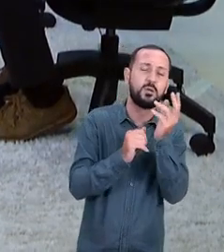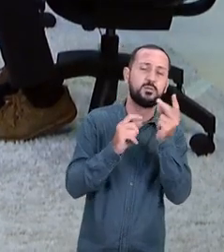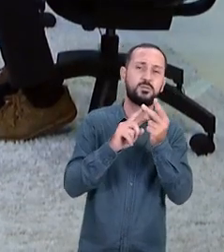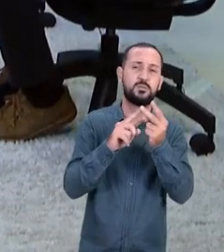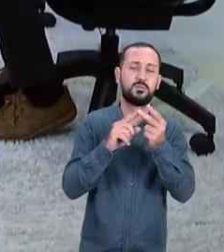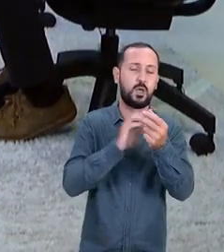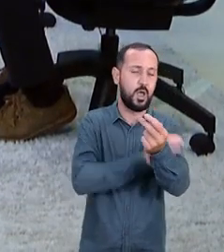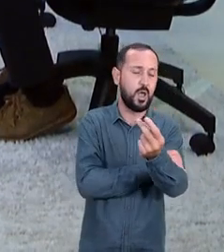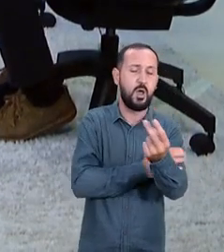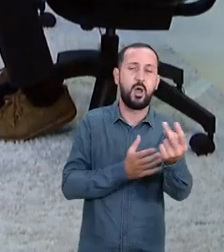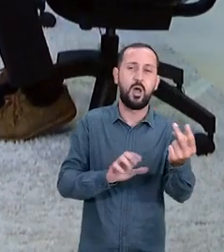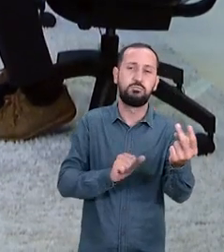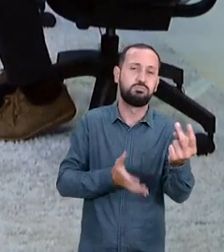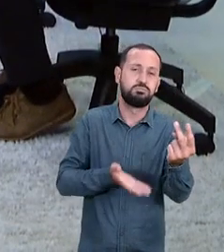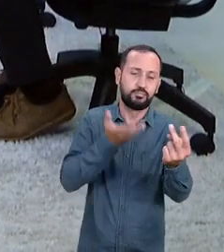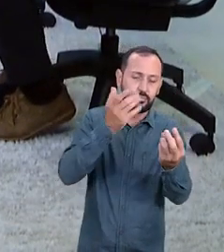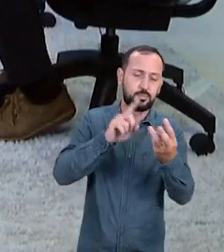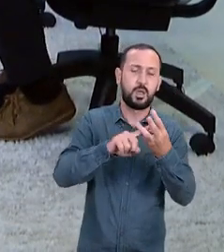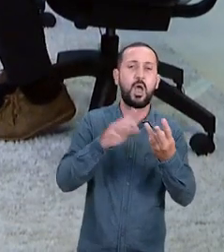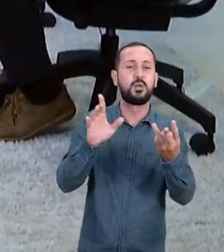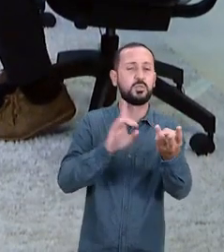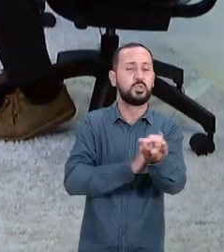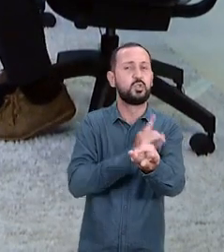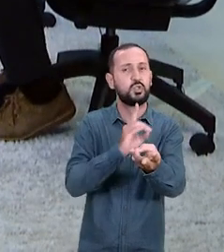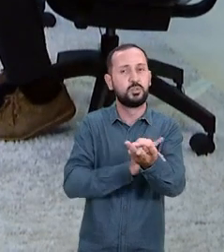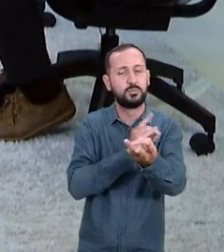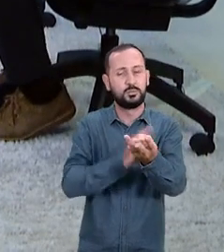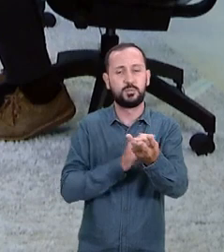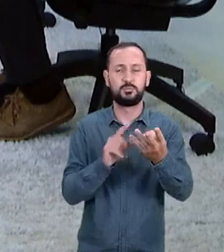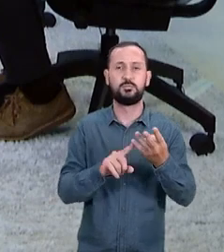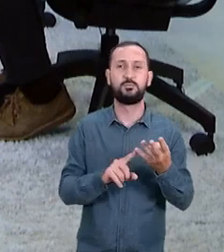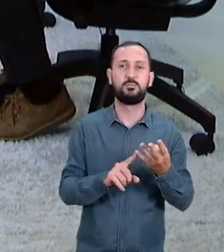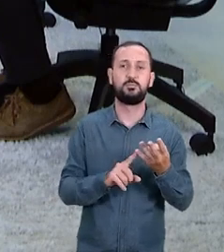de pressão alta, de problema de diabetes.